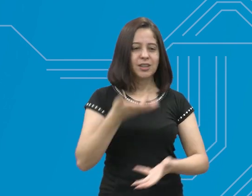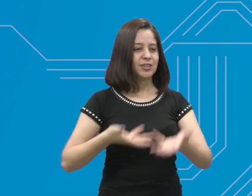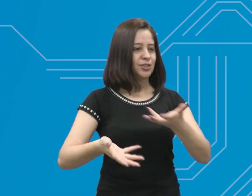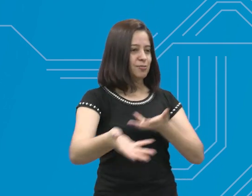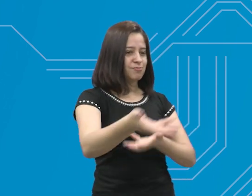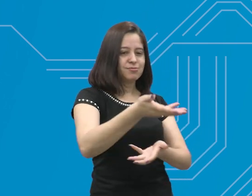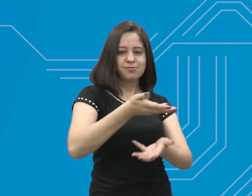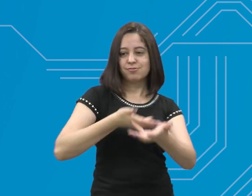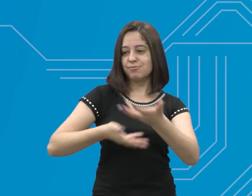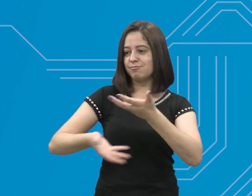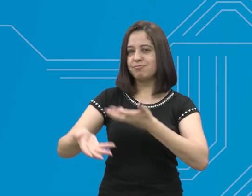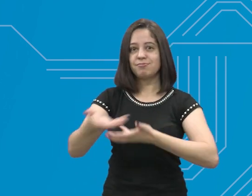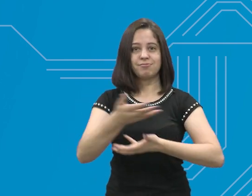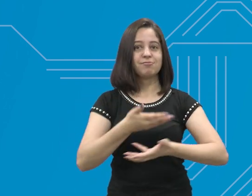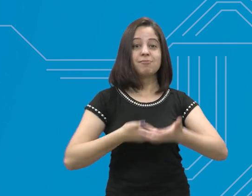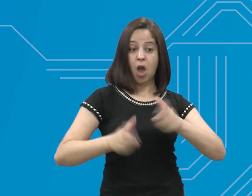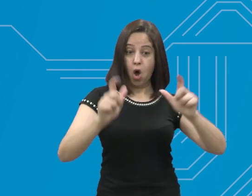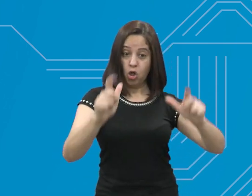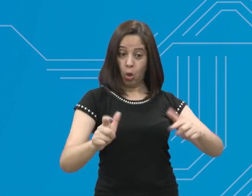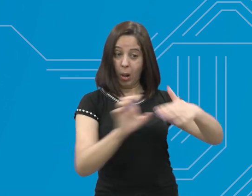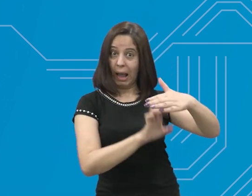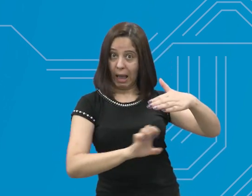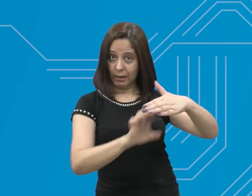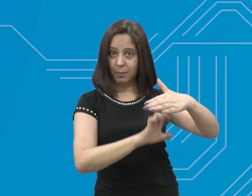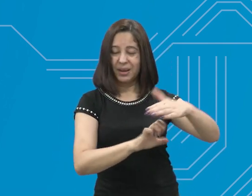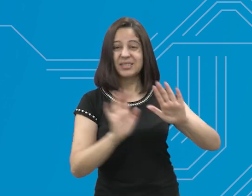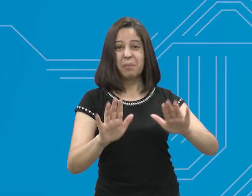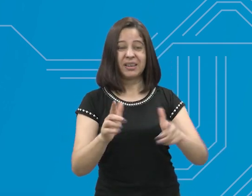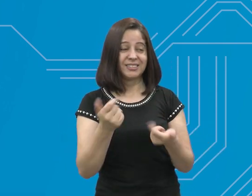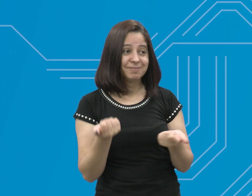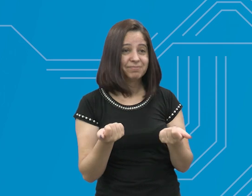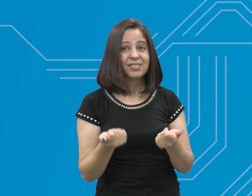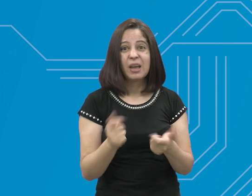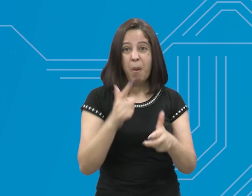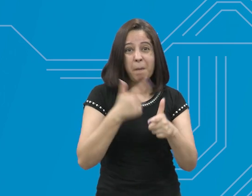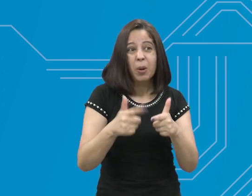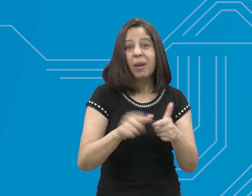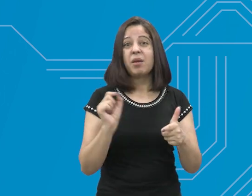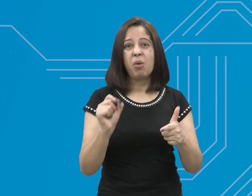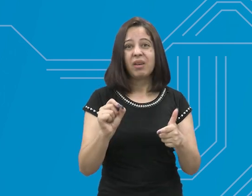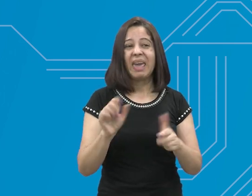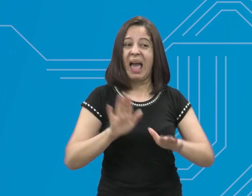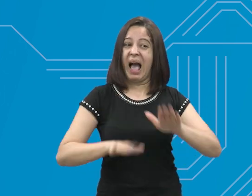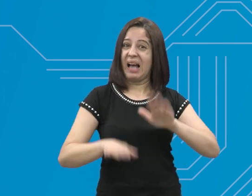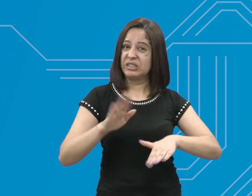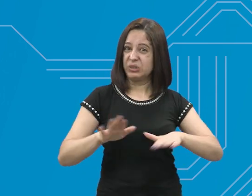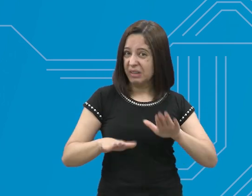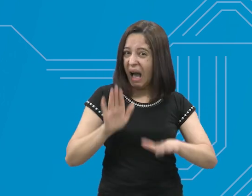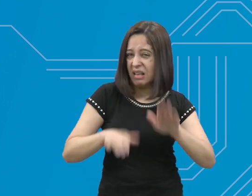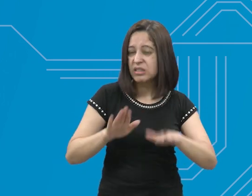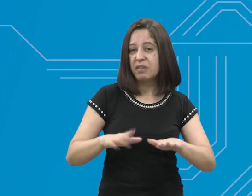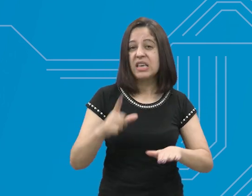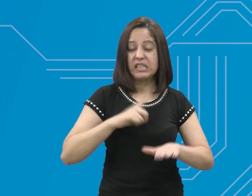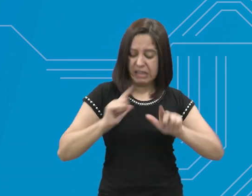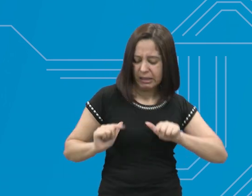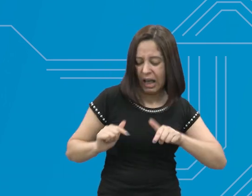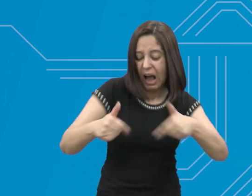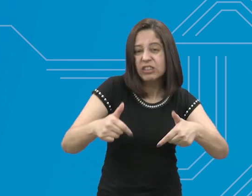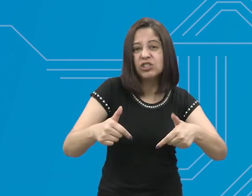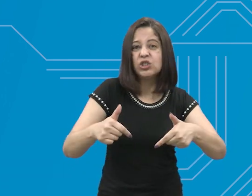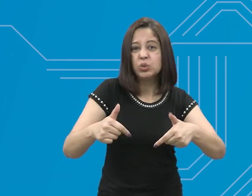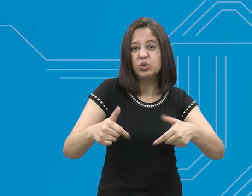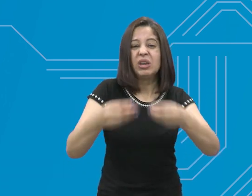convivência é fundamental para tornar o dia agradável. O problema é que nem sempre isso acontece. Algumas